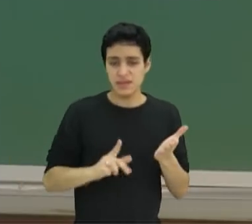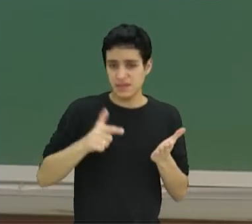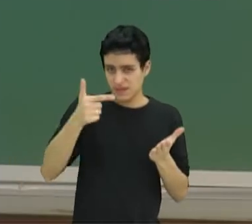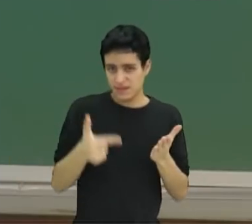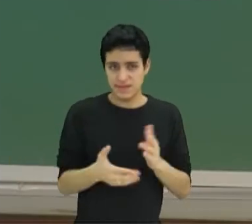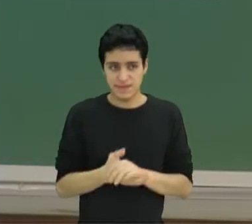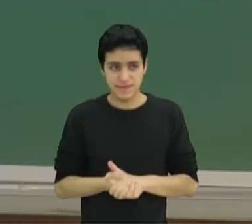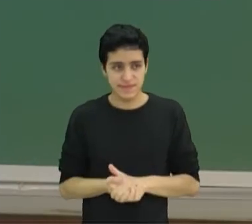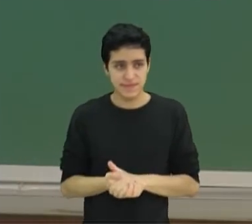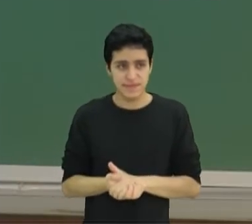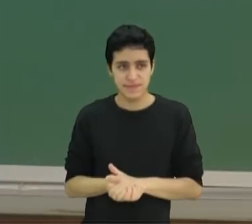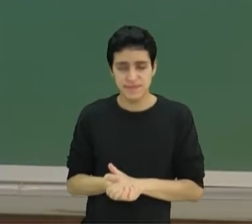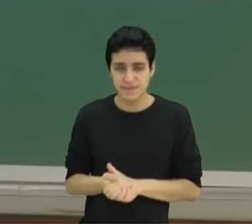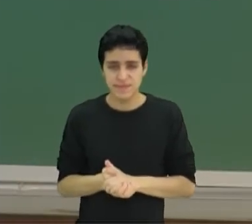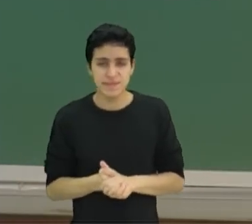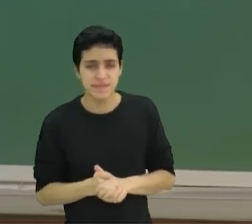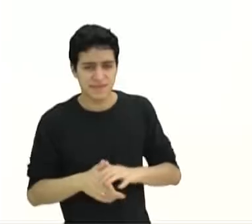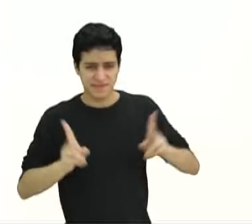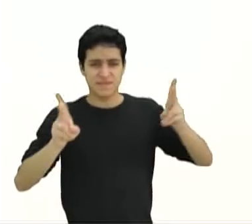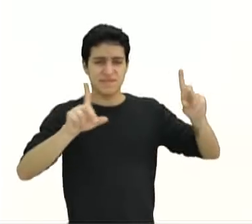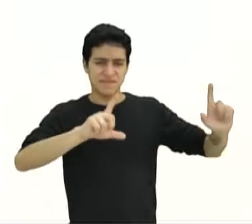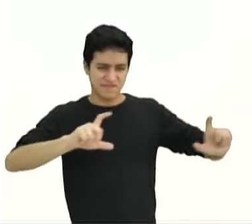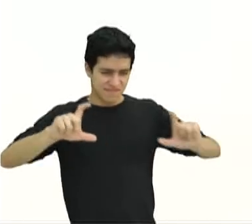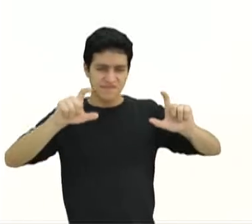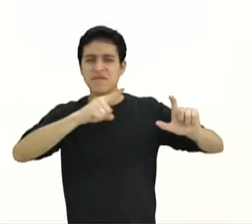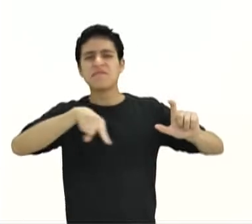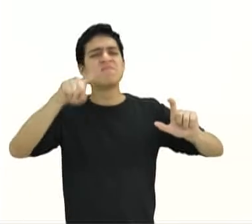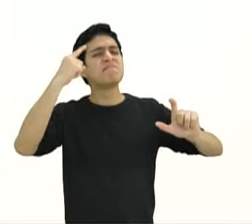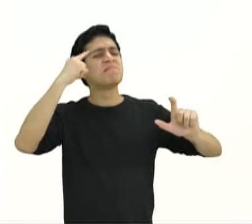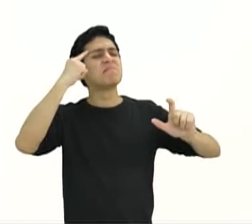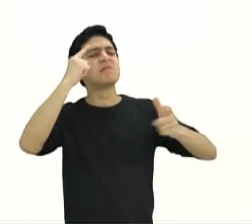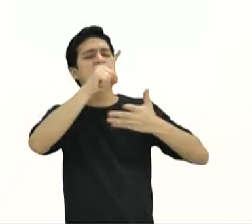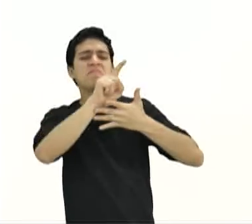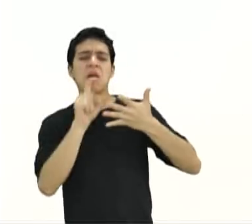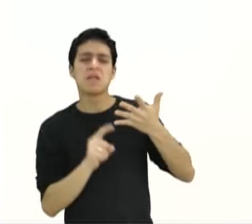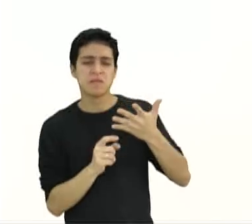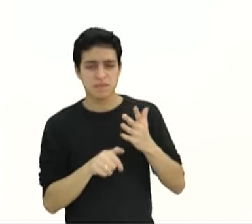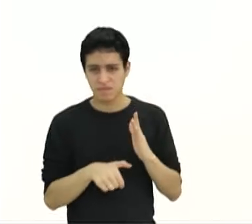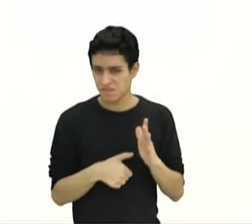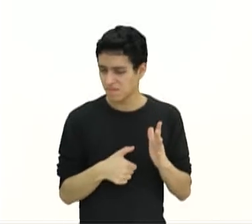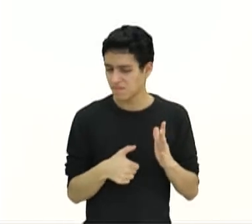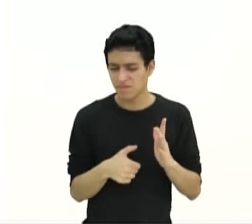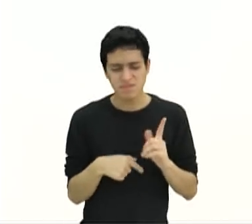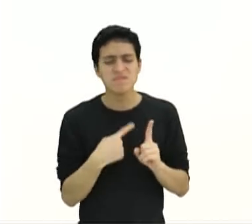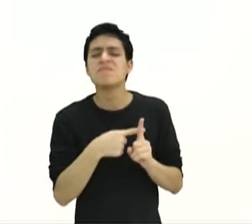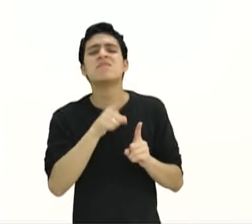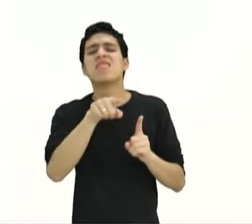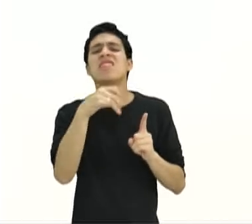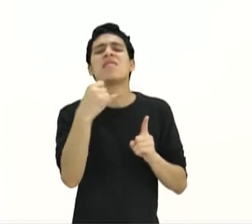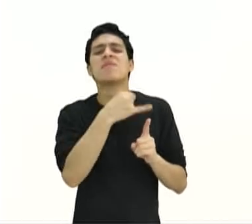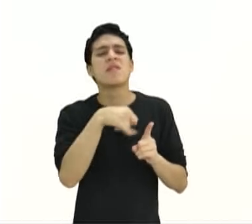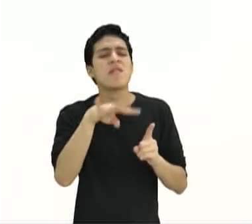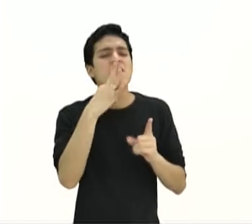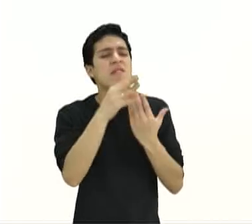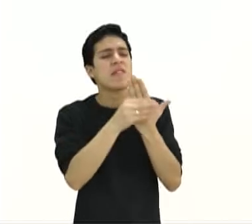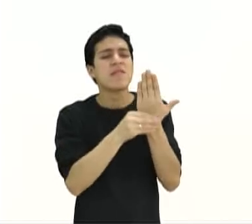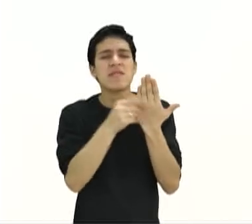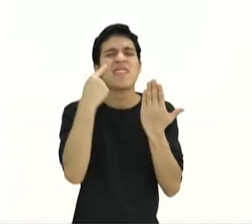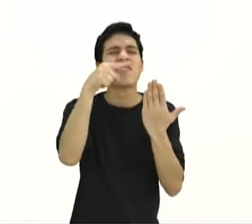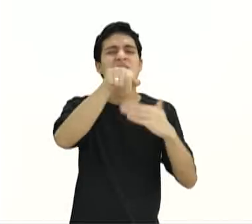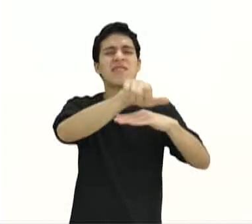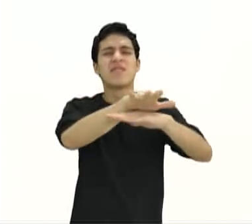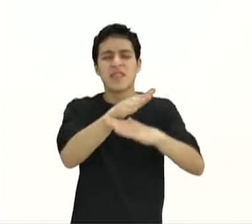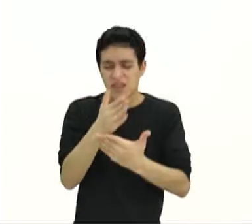2. Com o mesmo trecho, levante hipóteses. Por que é importante conhecer as referências que vemos em